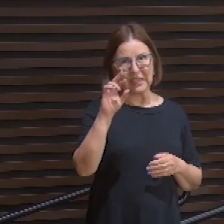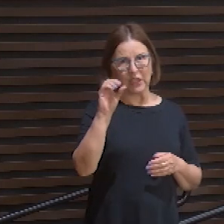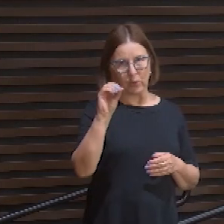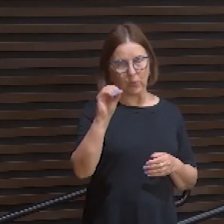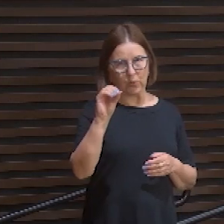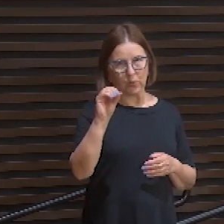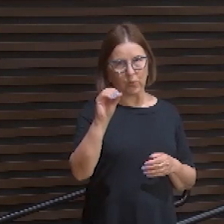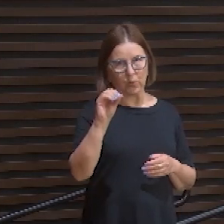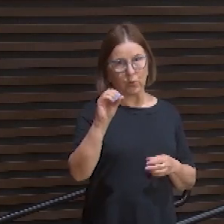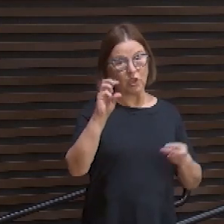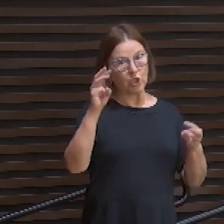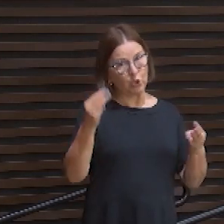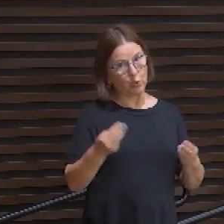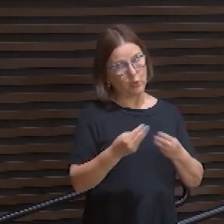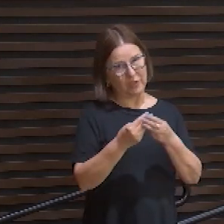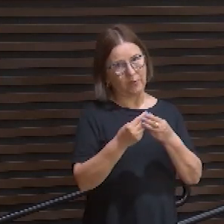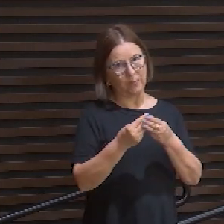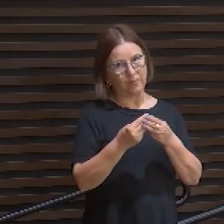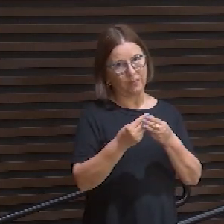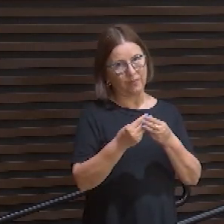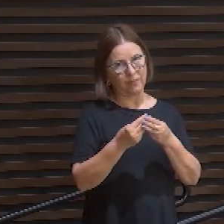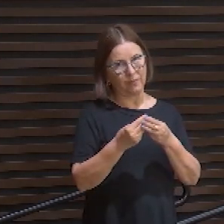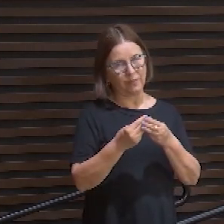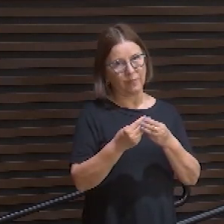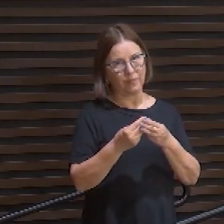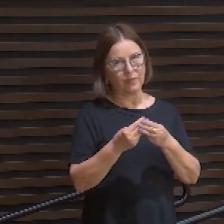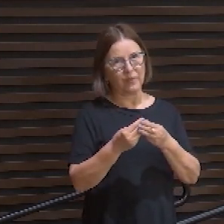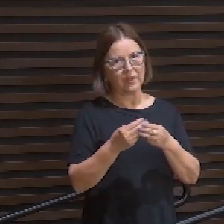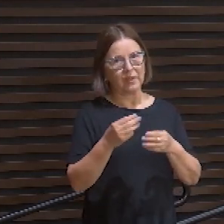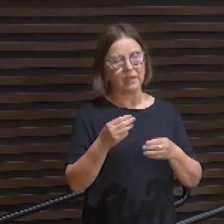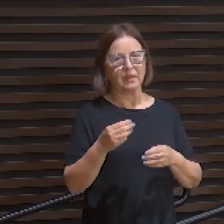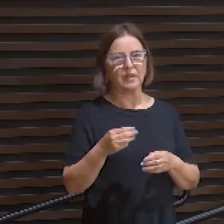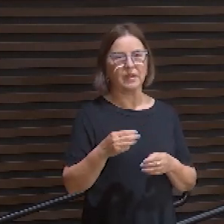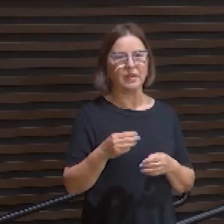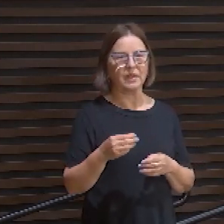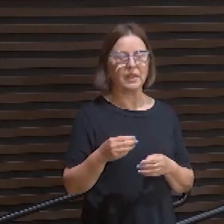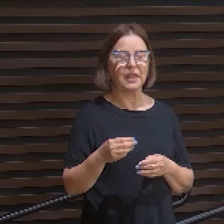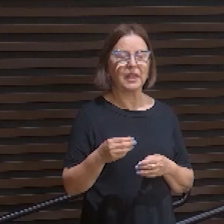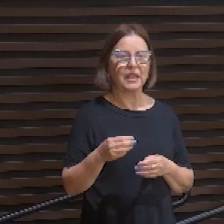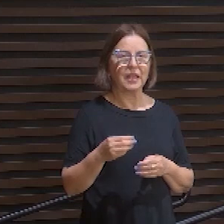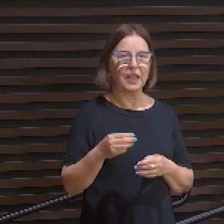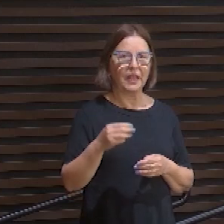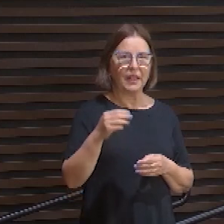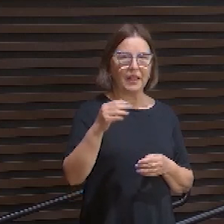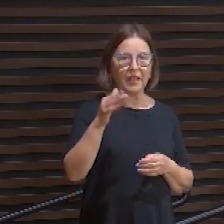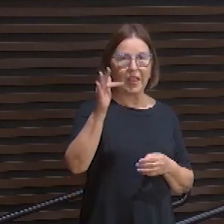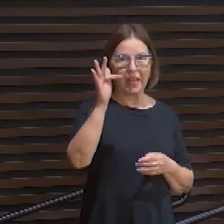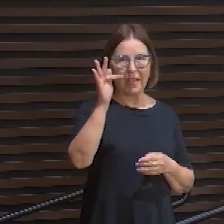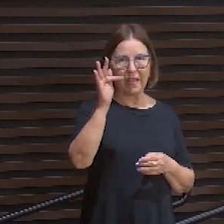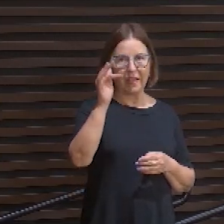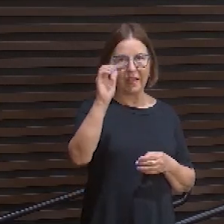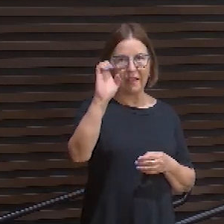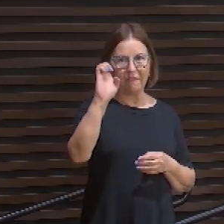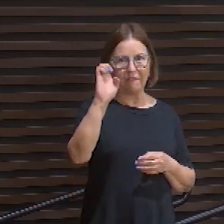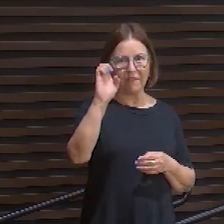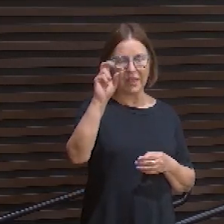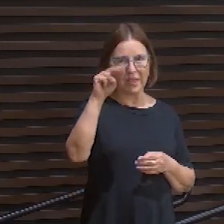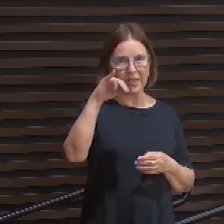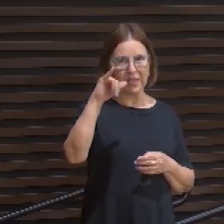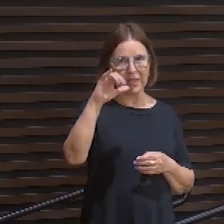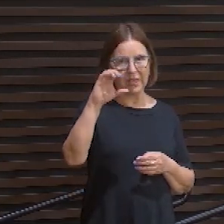Ele era fenício por parte de pai e judeu por parte de